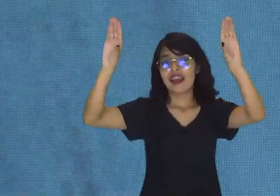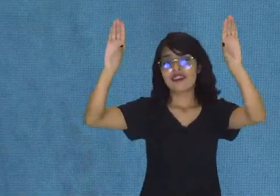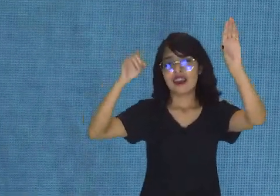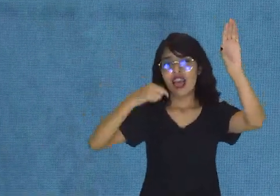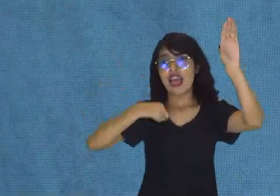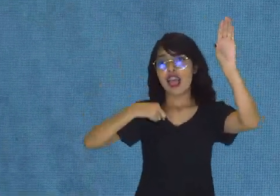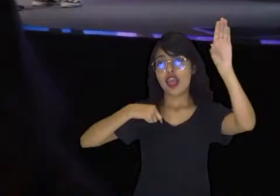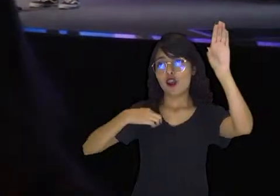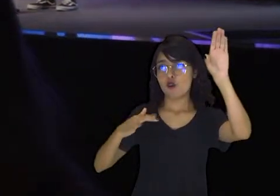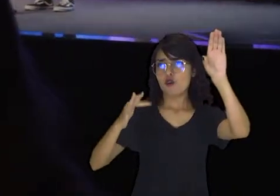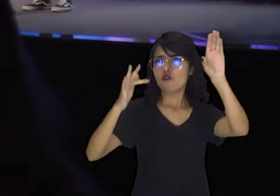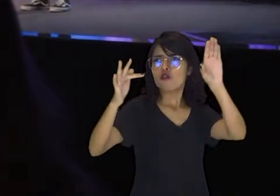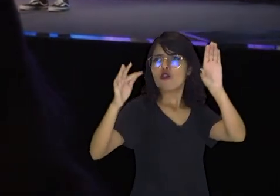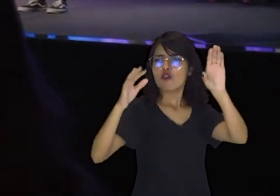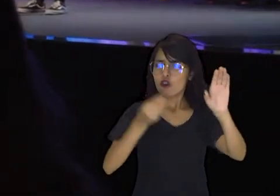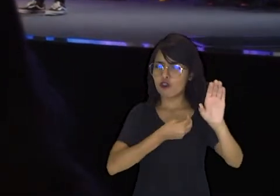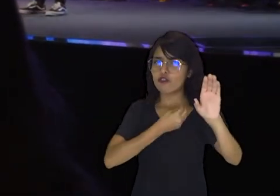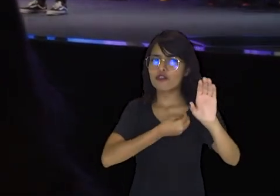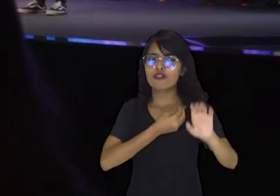vou viver,